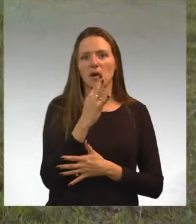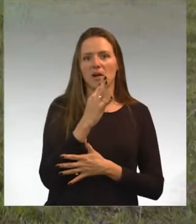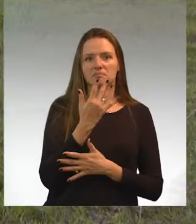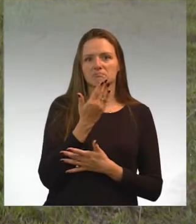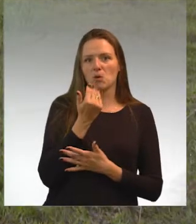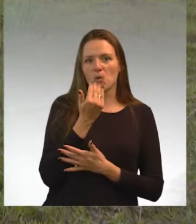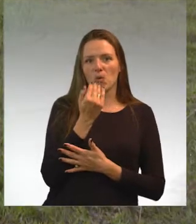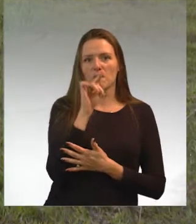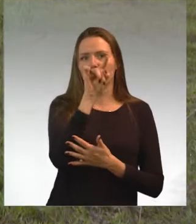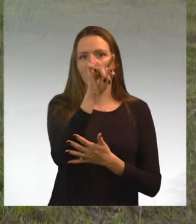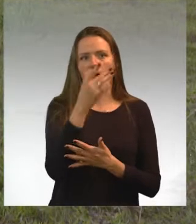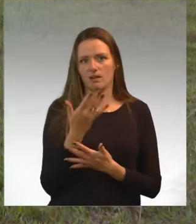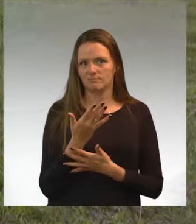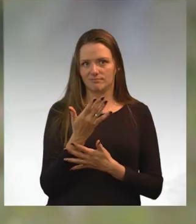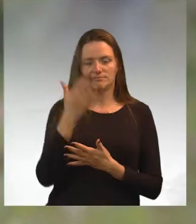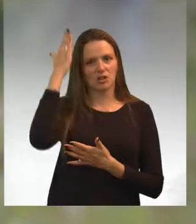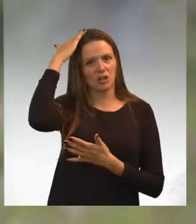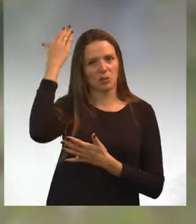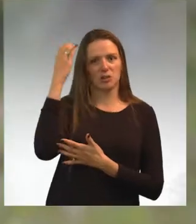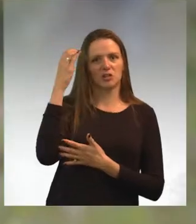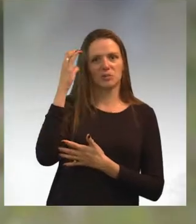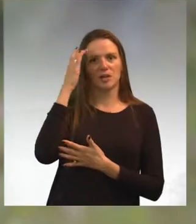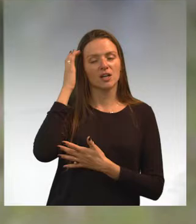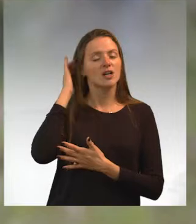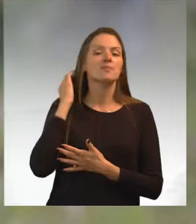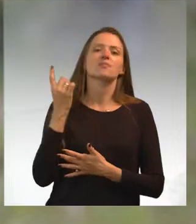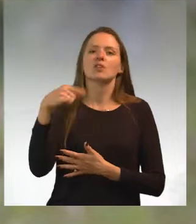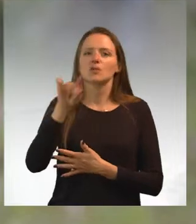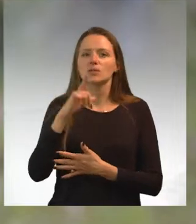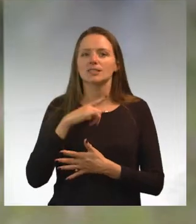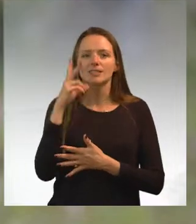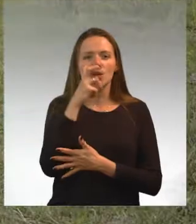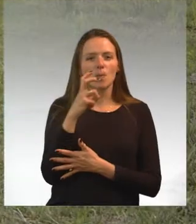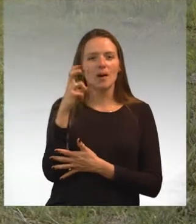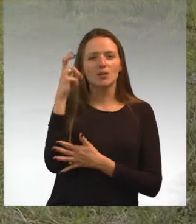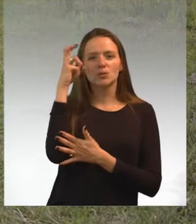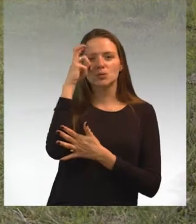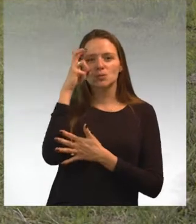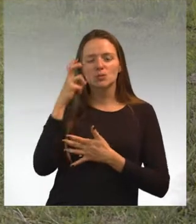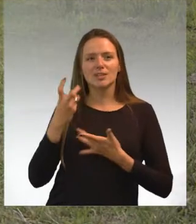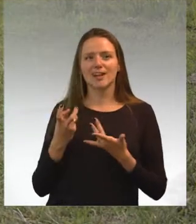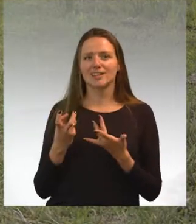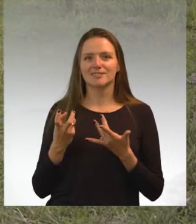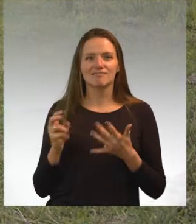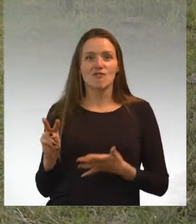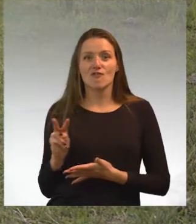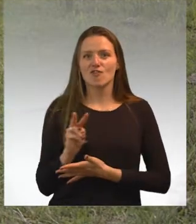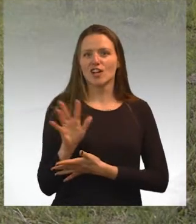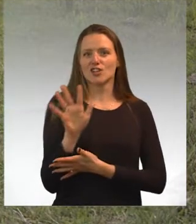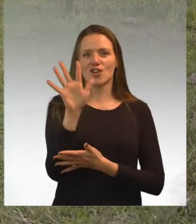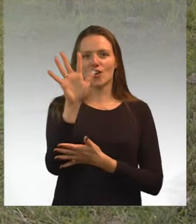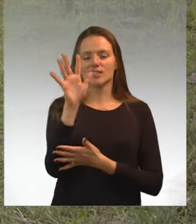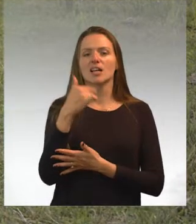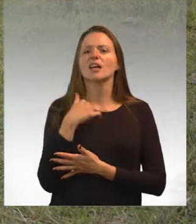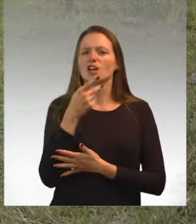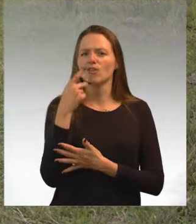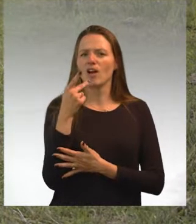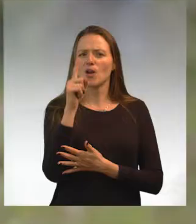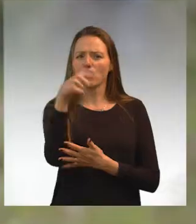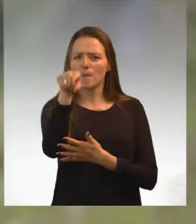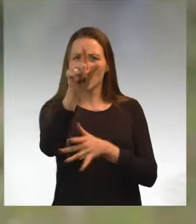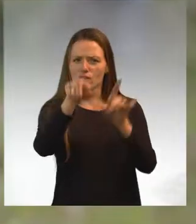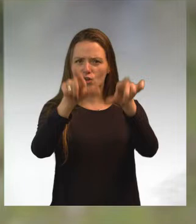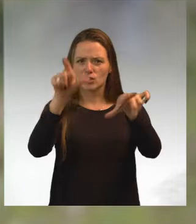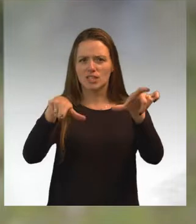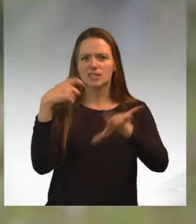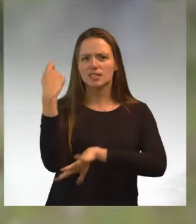prato. E vocês são uma cultura muito rica. Então, eu diria, senhores gaúchos,